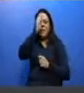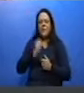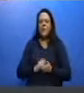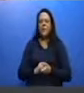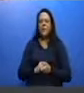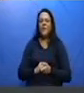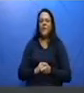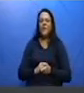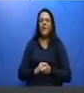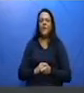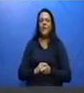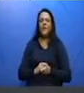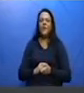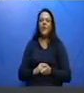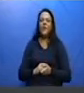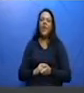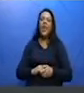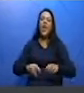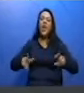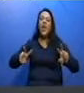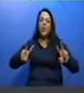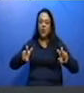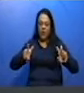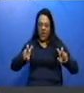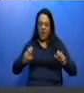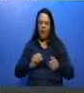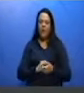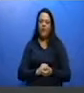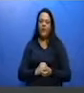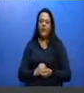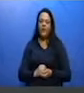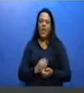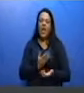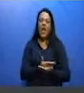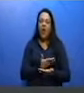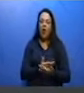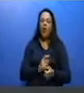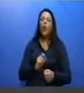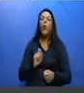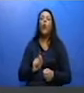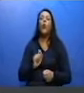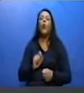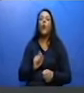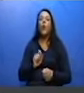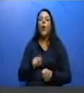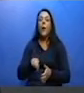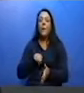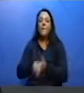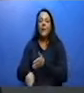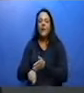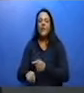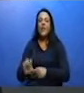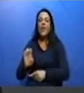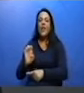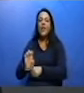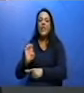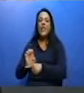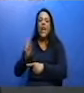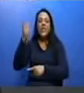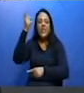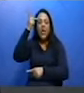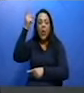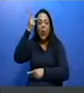No nosso tema, tá? Para essas aulas, a gente já sabe que a pesquisa vai ser o estado de São